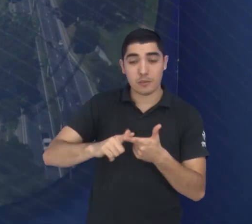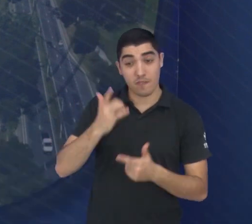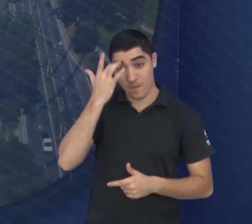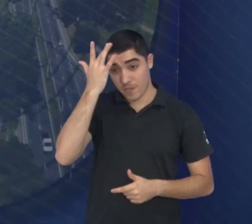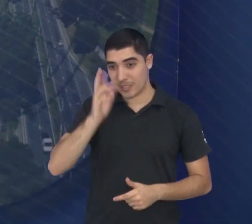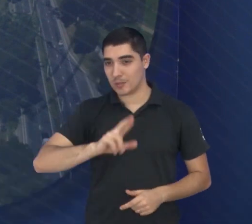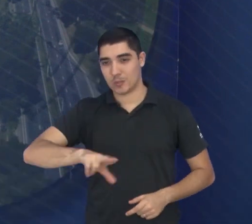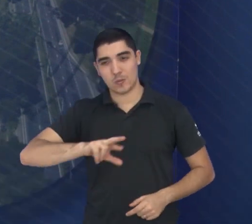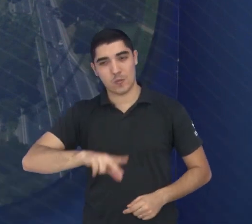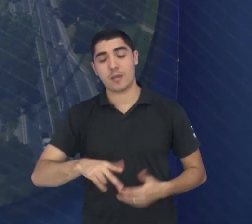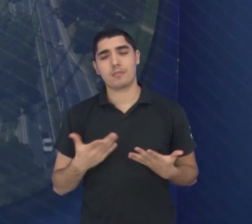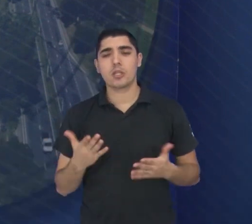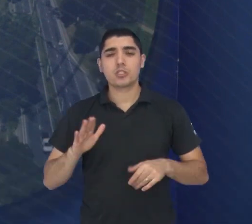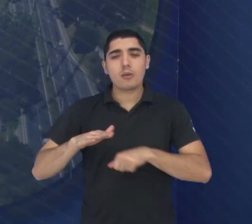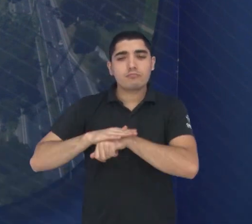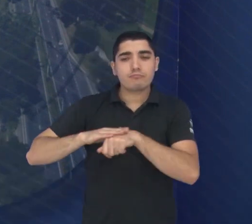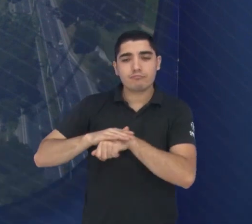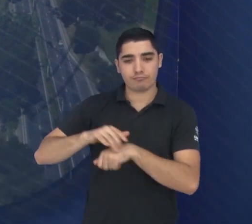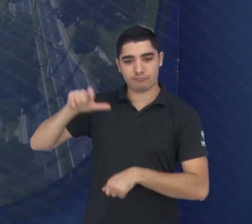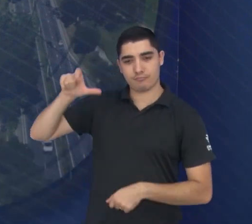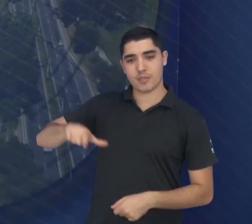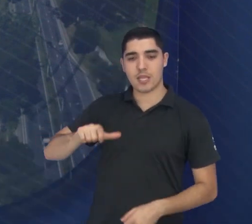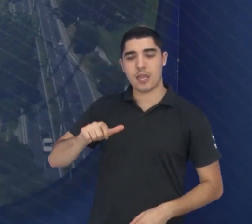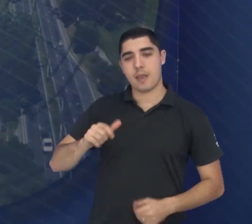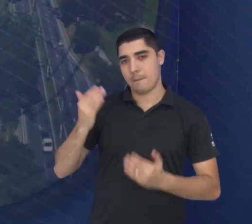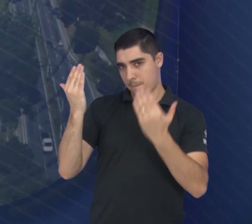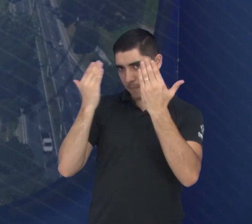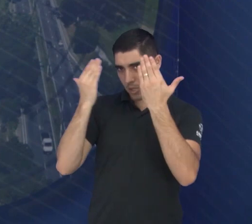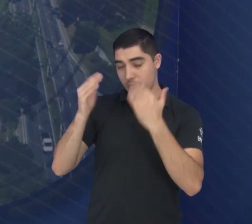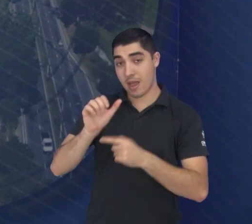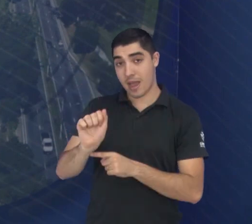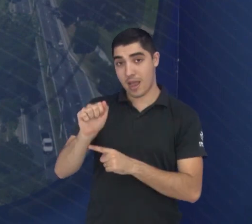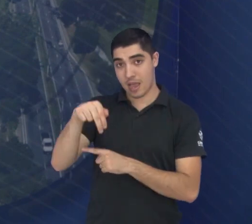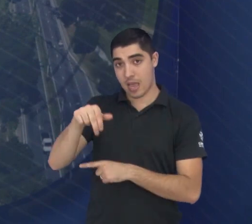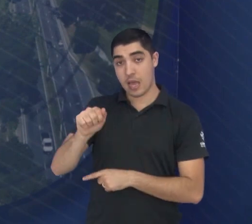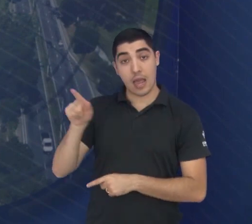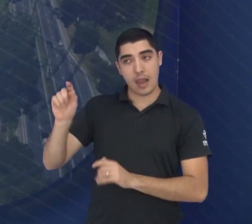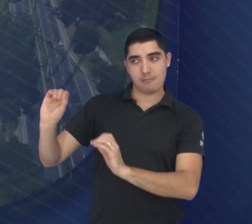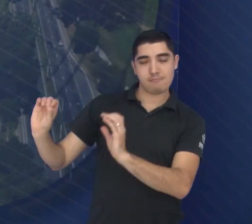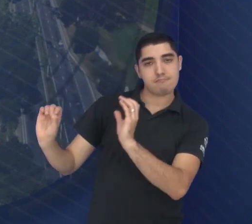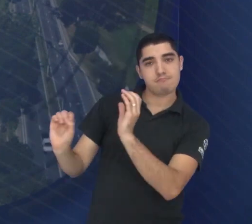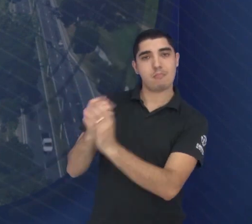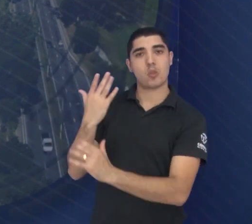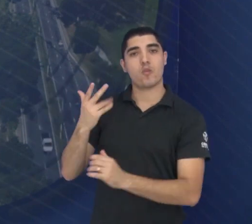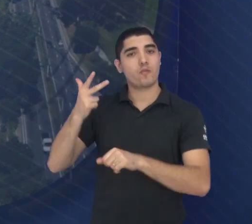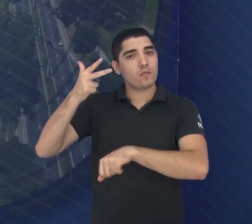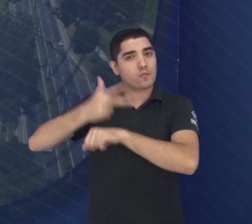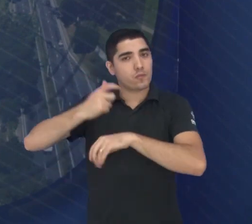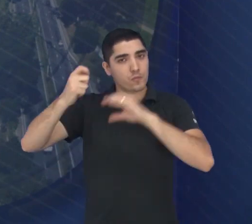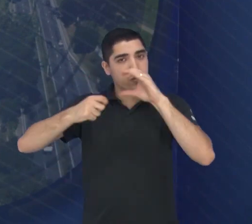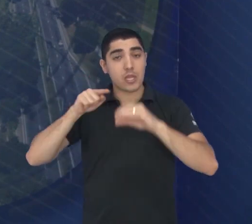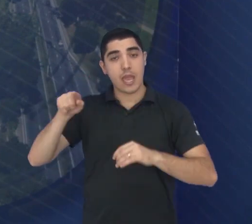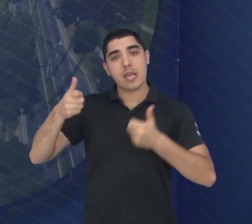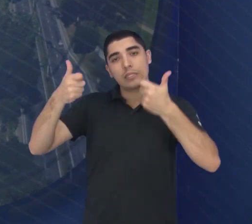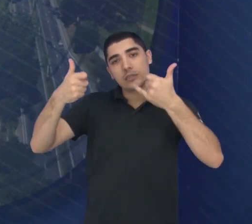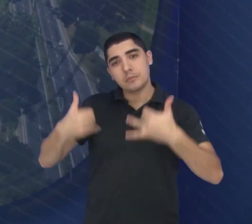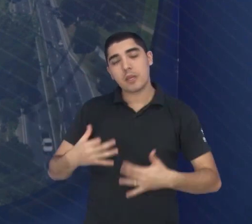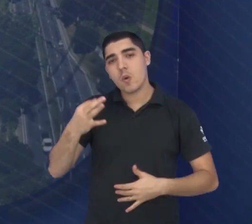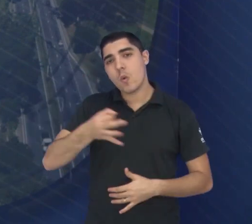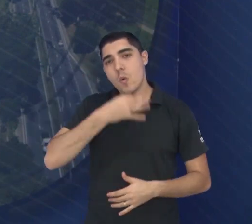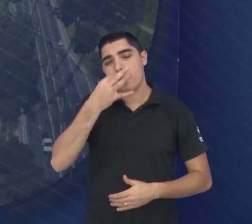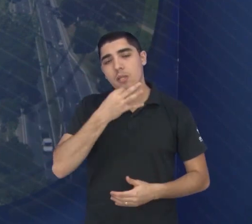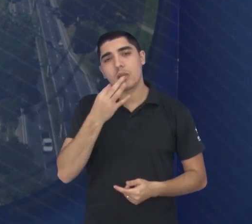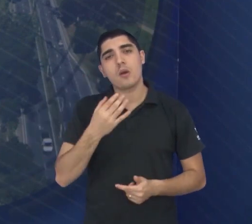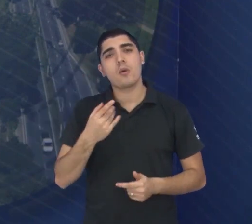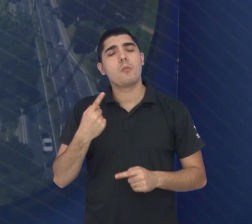gente conversou com a psicóloga Ana Karina e ela mandou um vídeo para a gente falando do ponto de vista comportamental, por que é